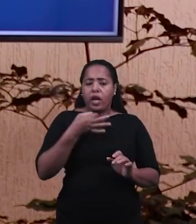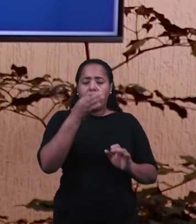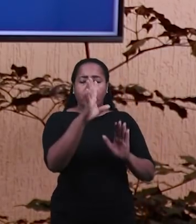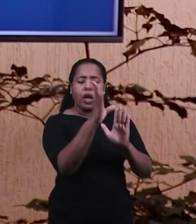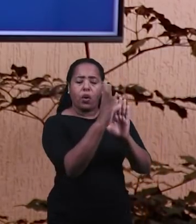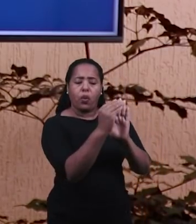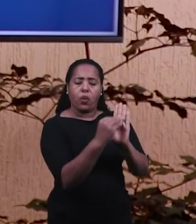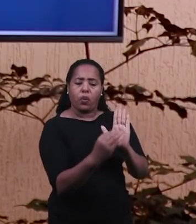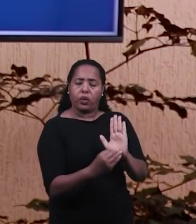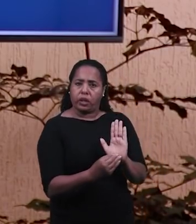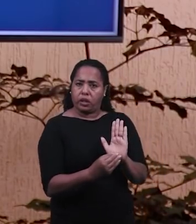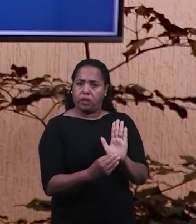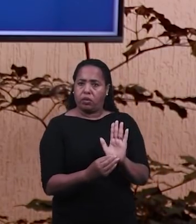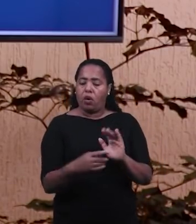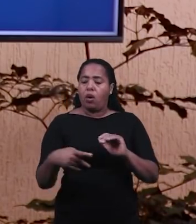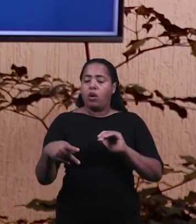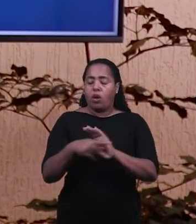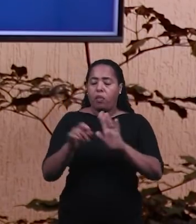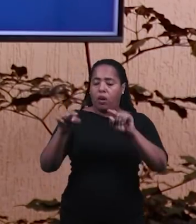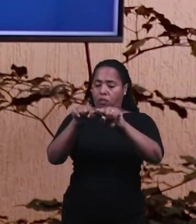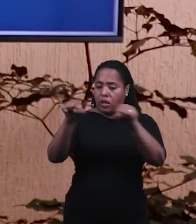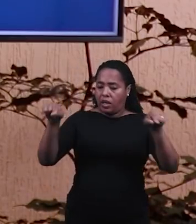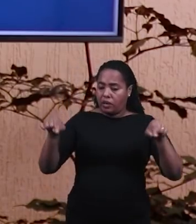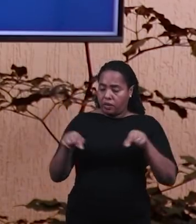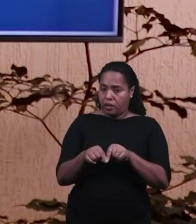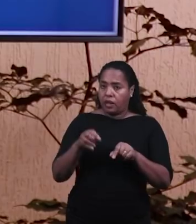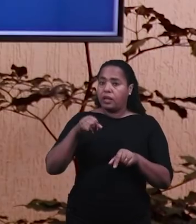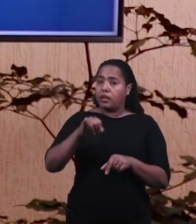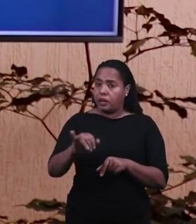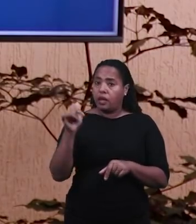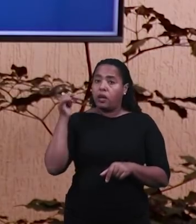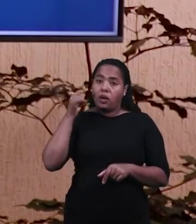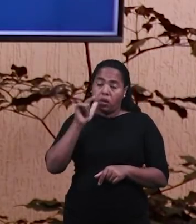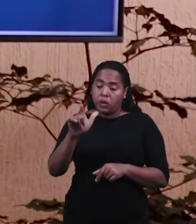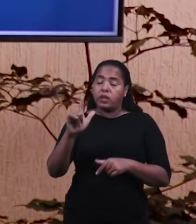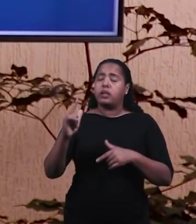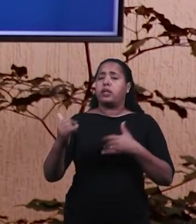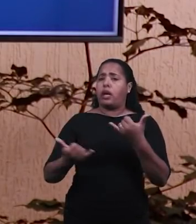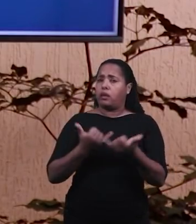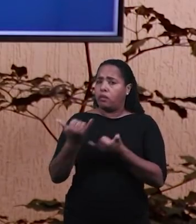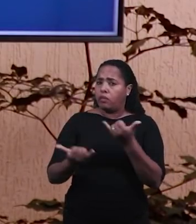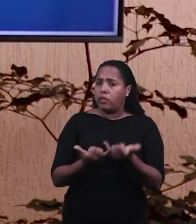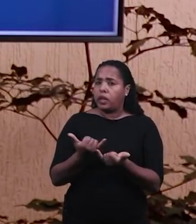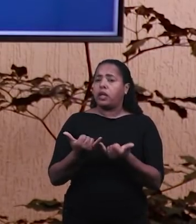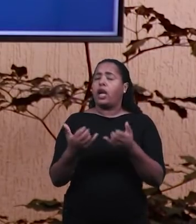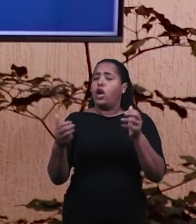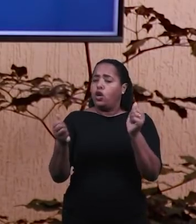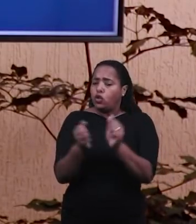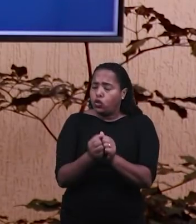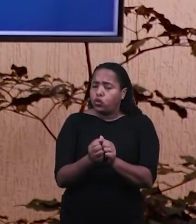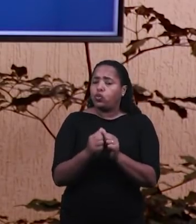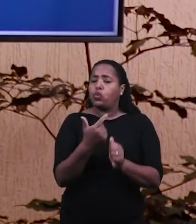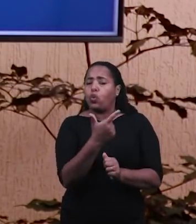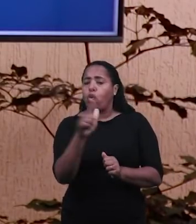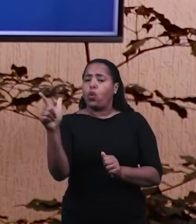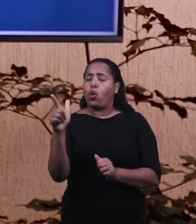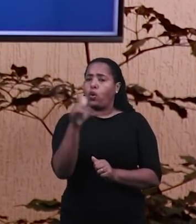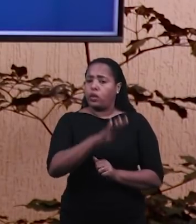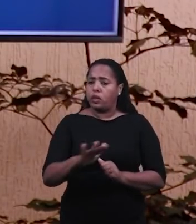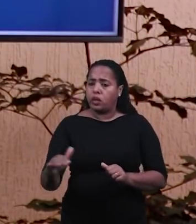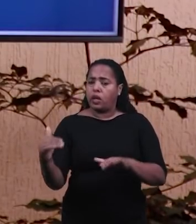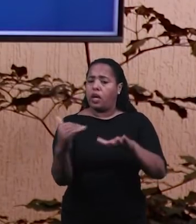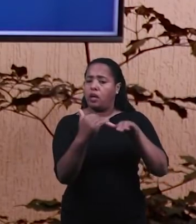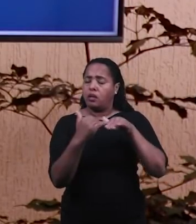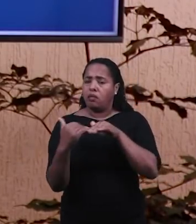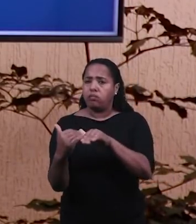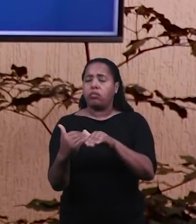conteúdo na própria classe. Se ela consegue brincar, ela consegue estar bem com os seus pares, então eu faço um enriquecimento,